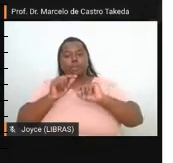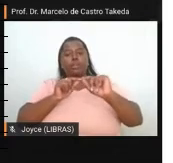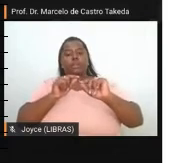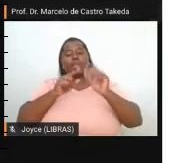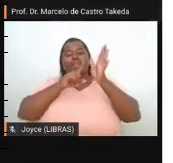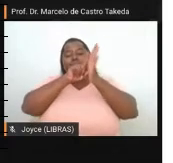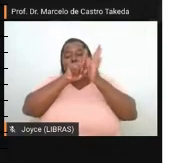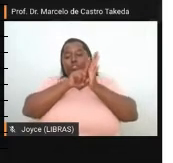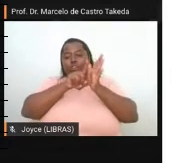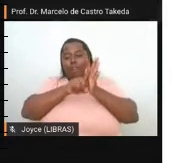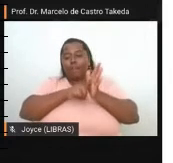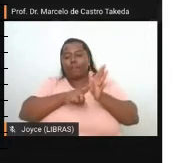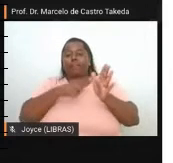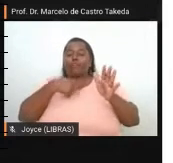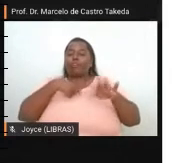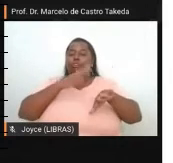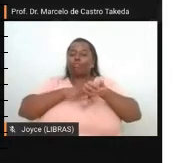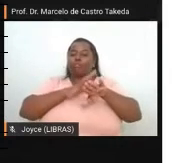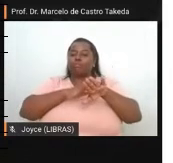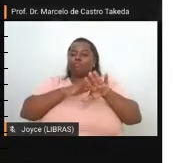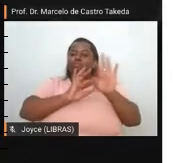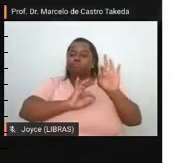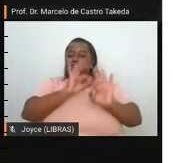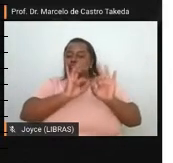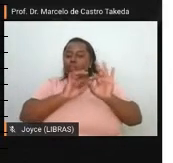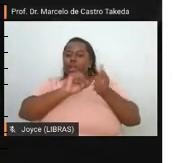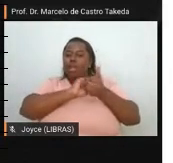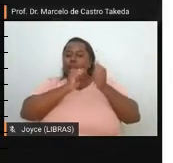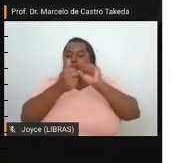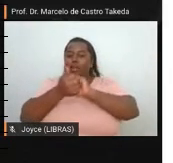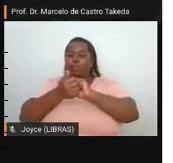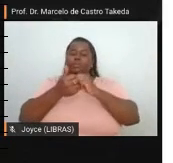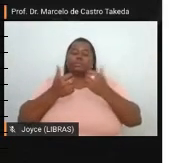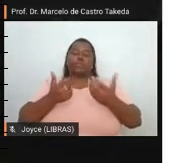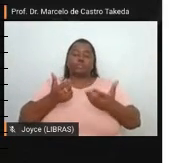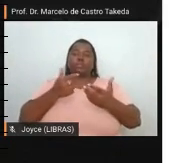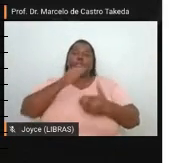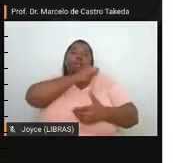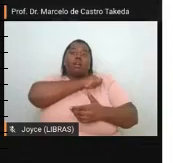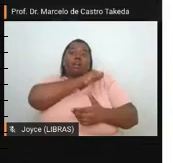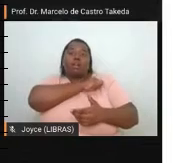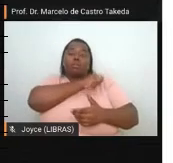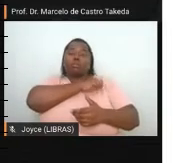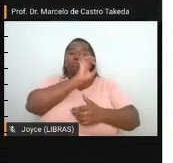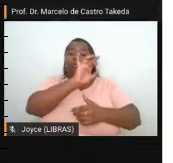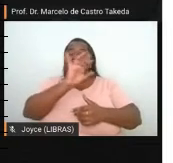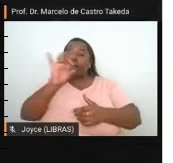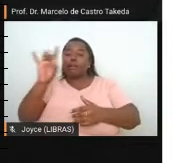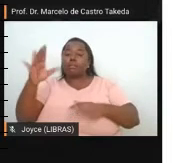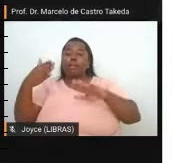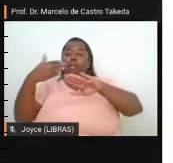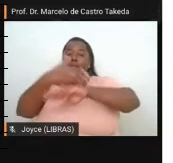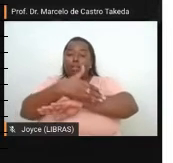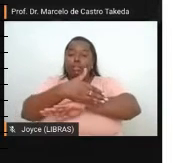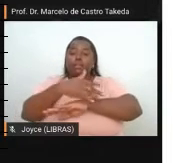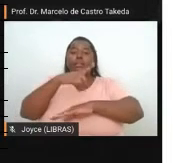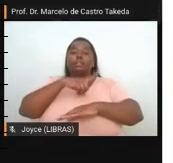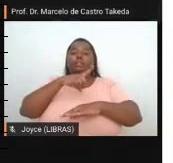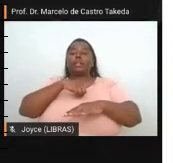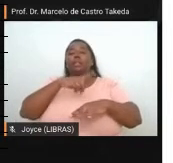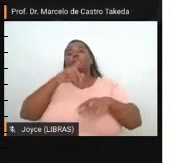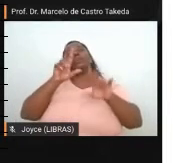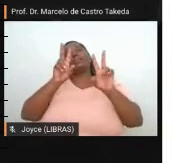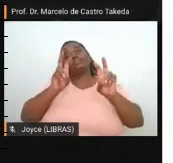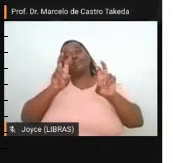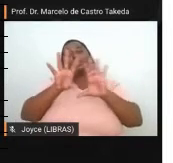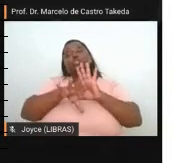questionário. Tá? Os alunos, cada aluno que entra, ele tem um sorteio diferente, ele vai ter uma questão